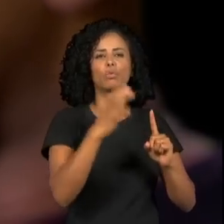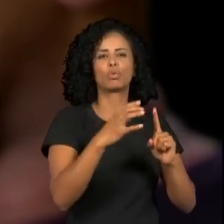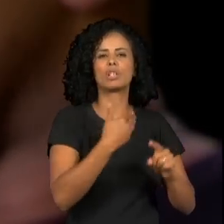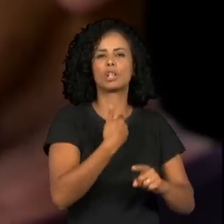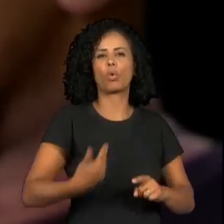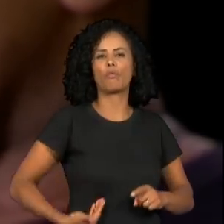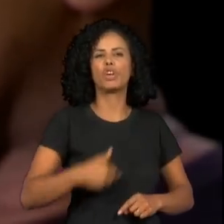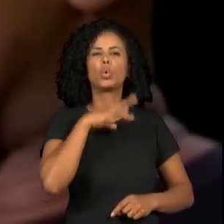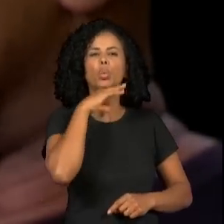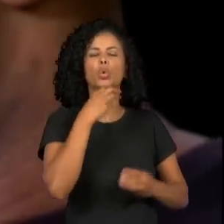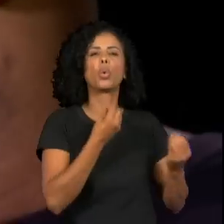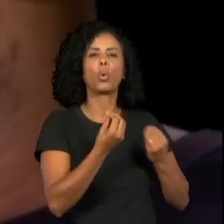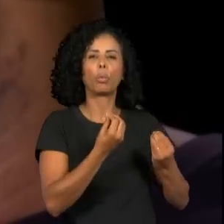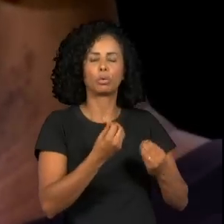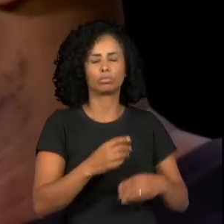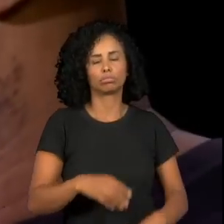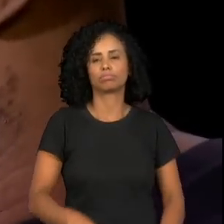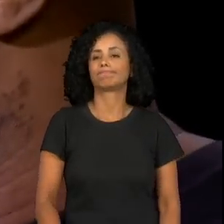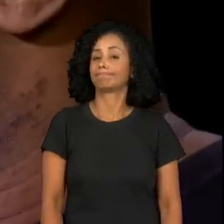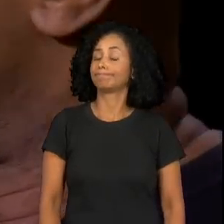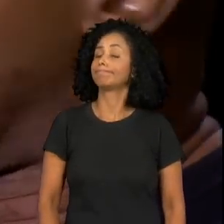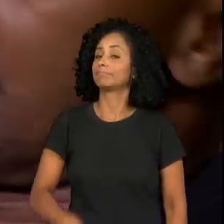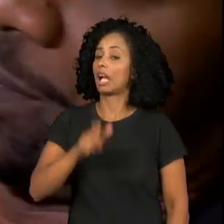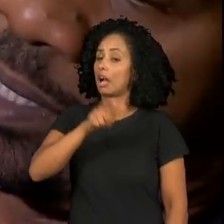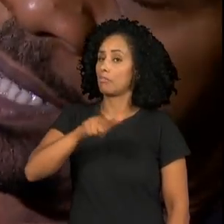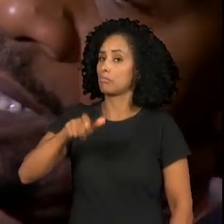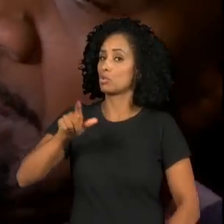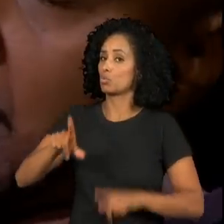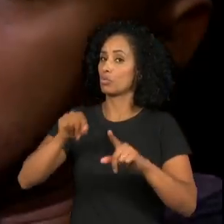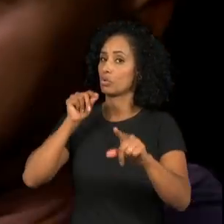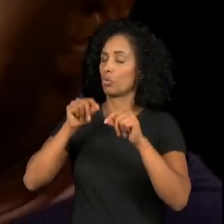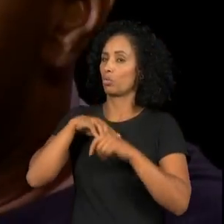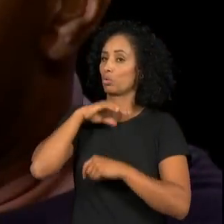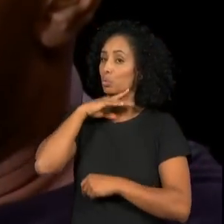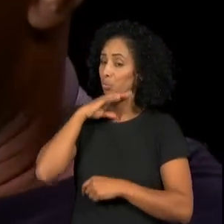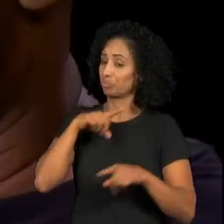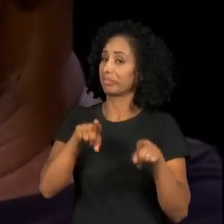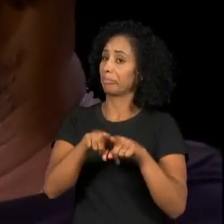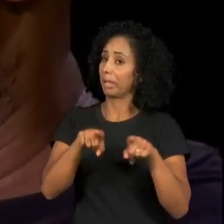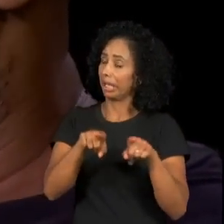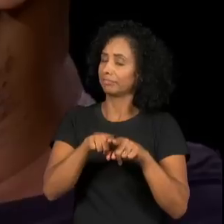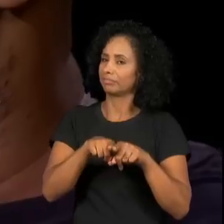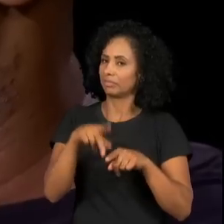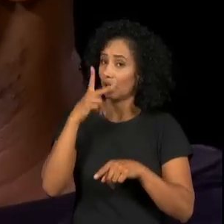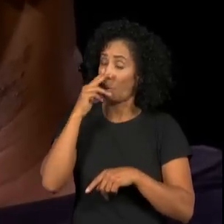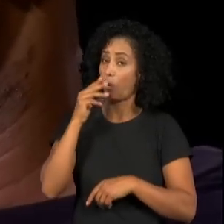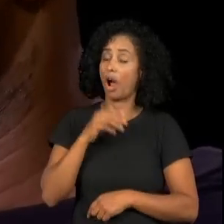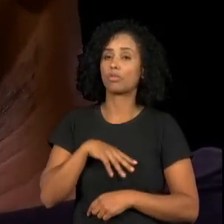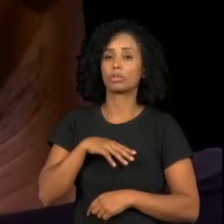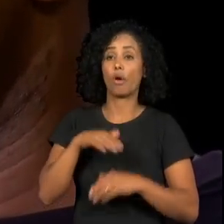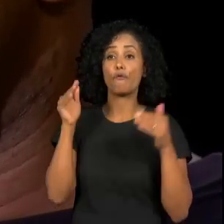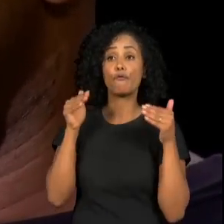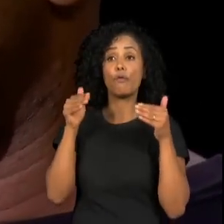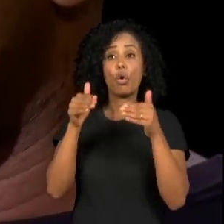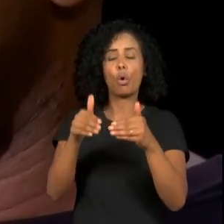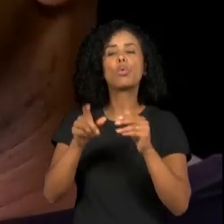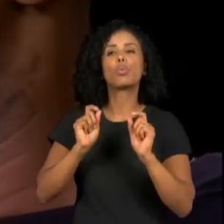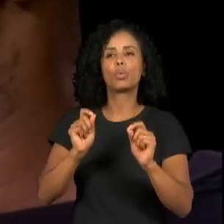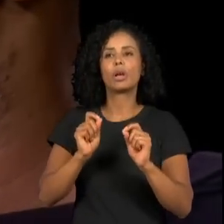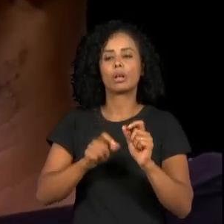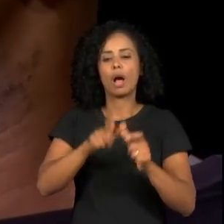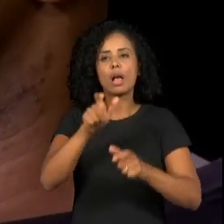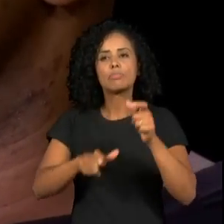que é, além das escolhas, né, que acho que é o principal, né, de escolher